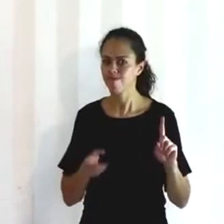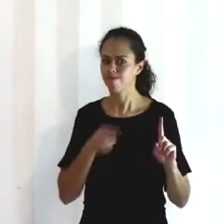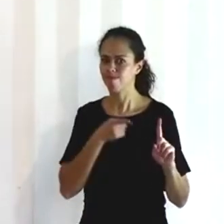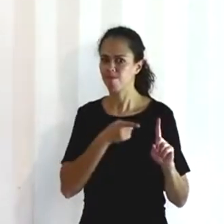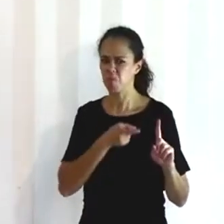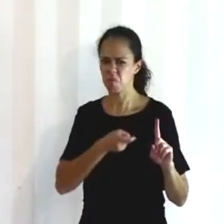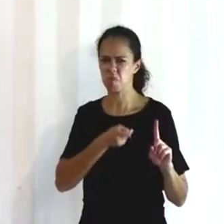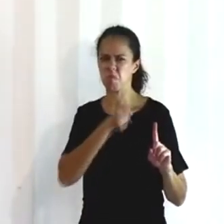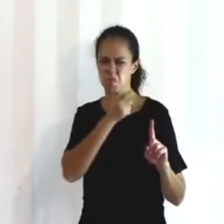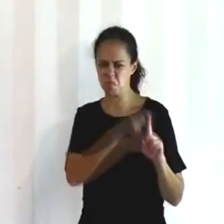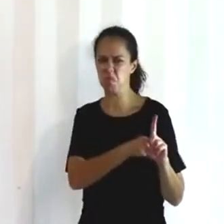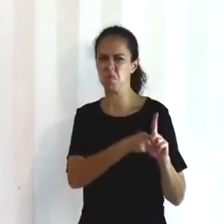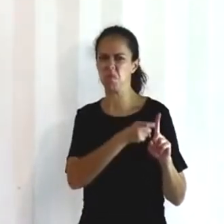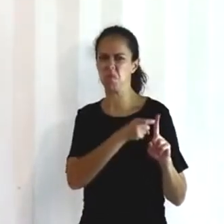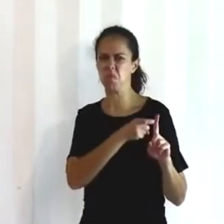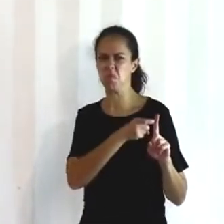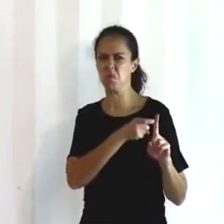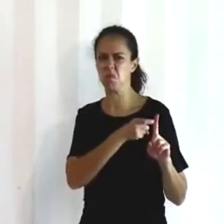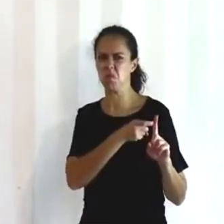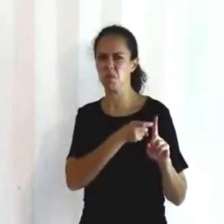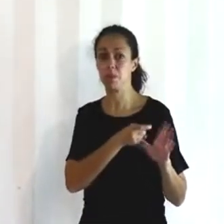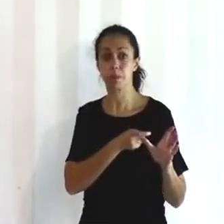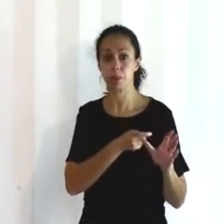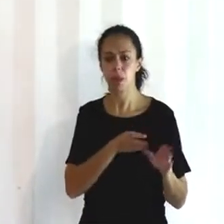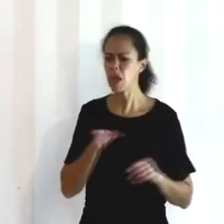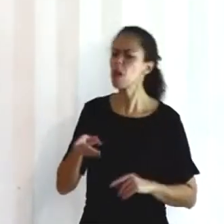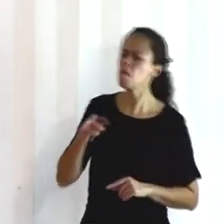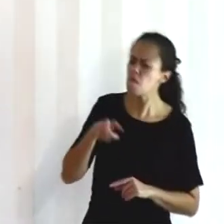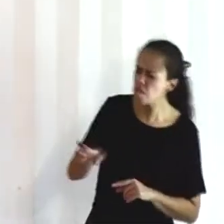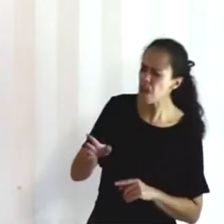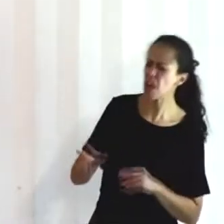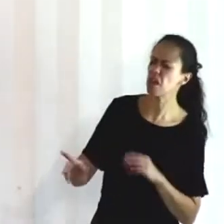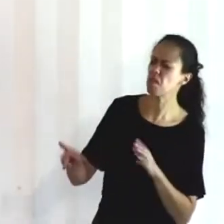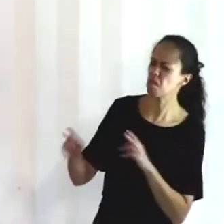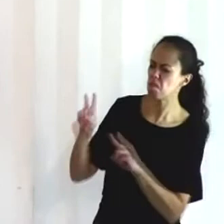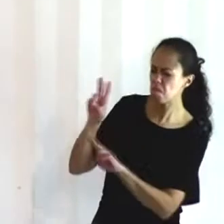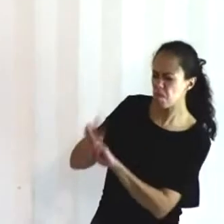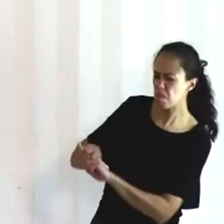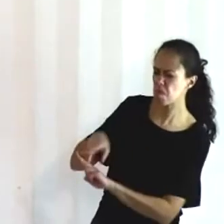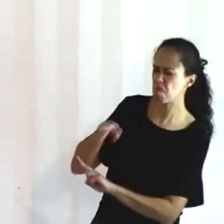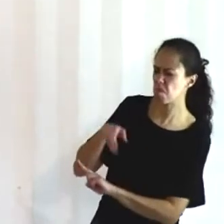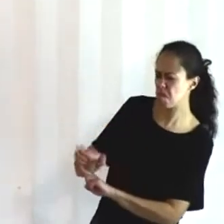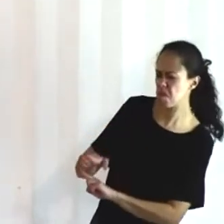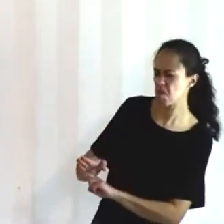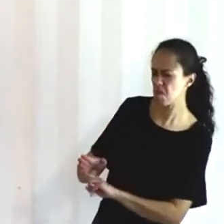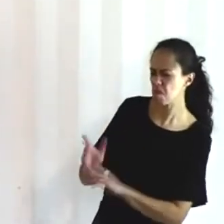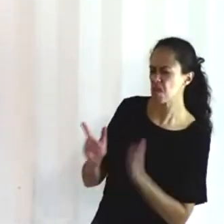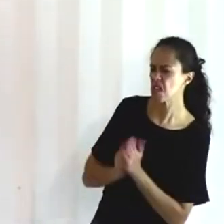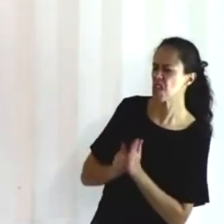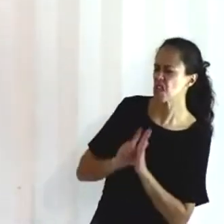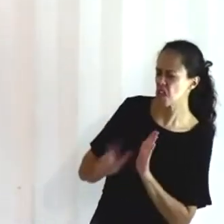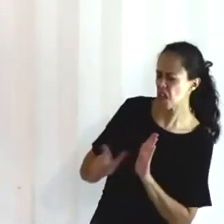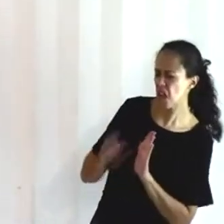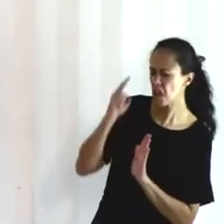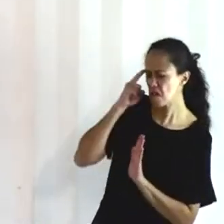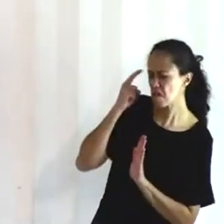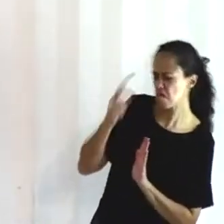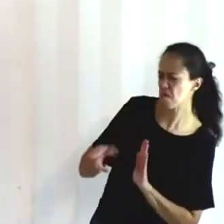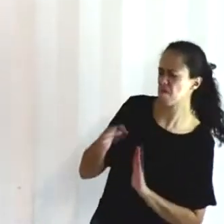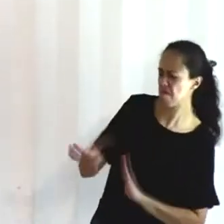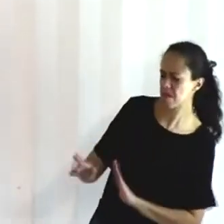exatamente aqui no Novo Testamento, mas a lei mais remota um pouco, dava esse direito à pessoa, ao